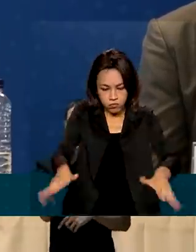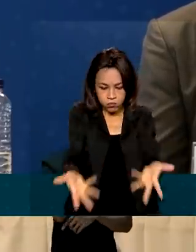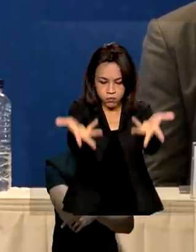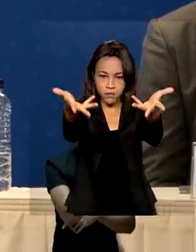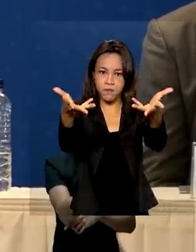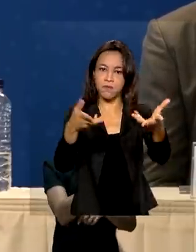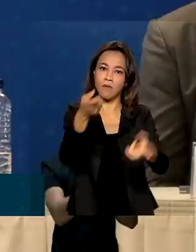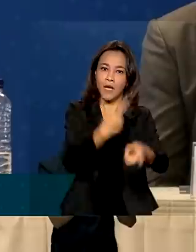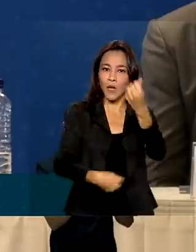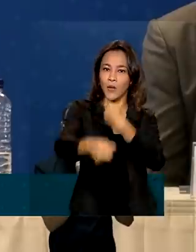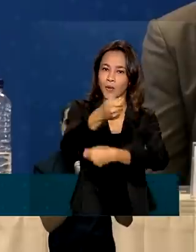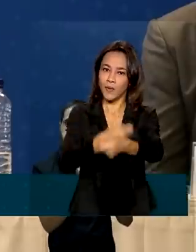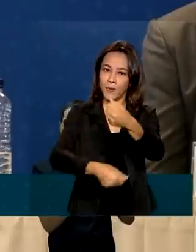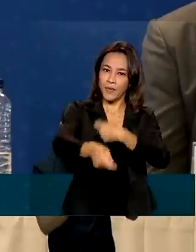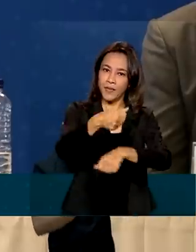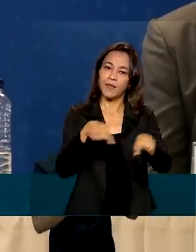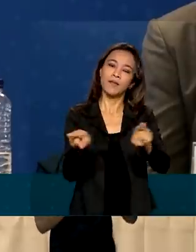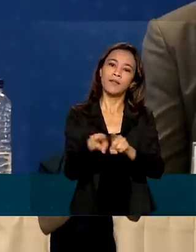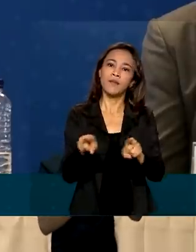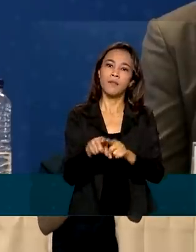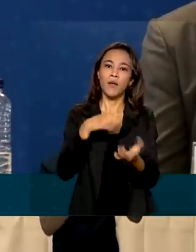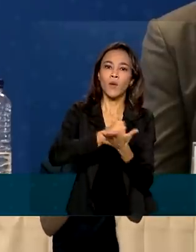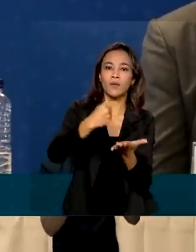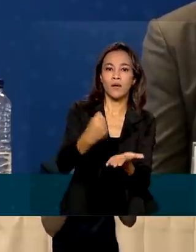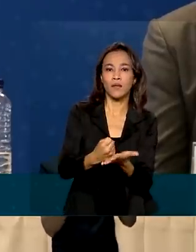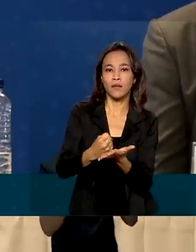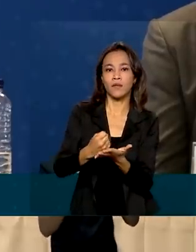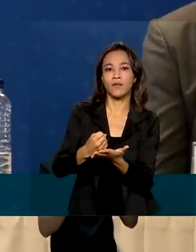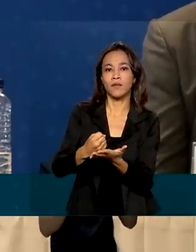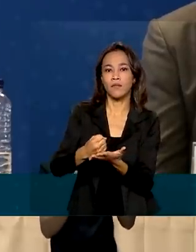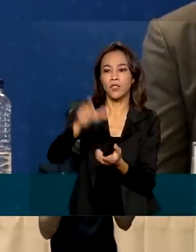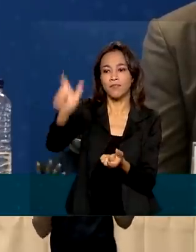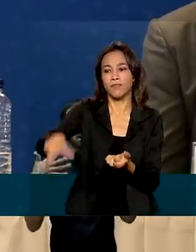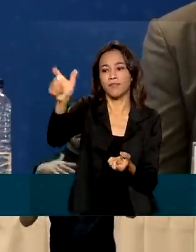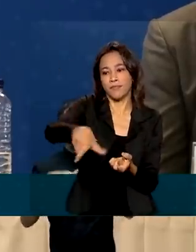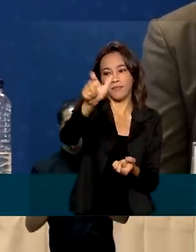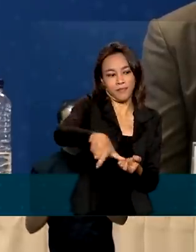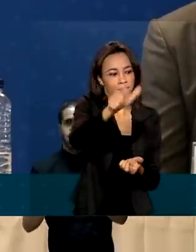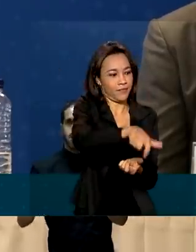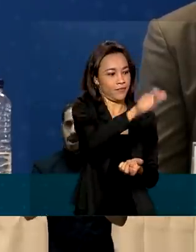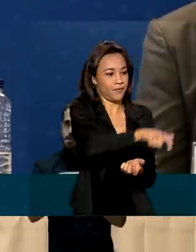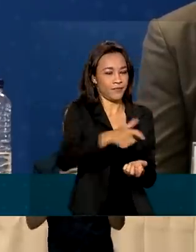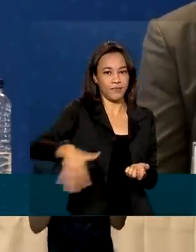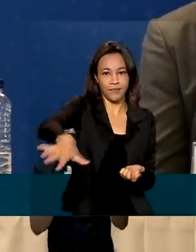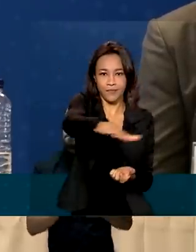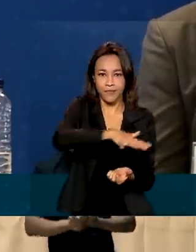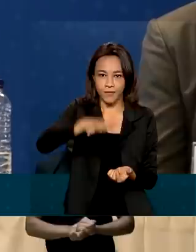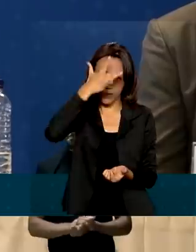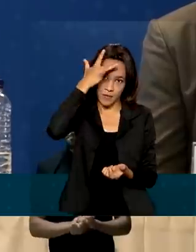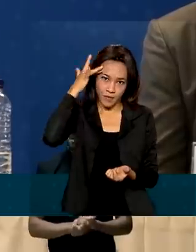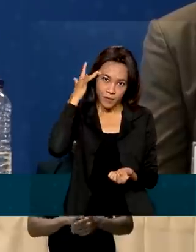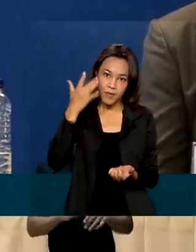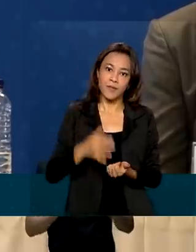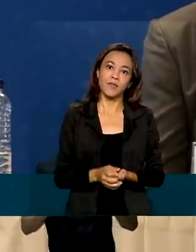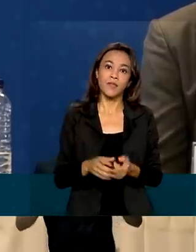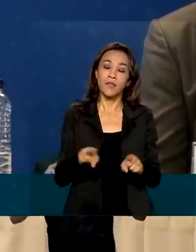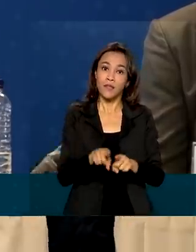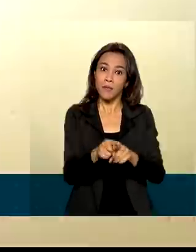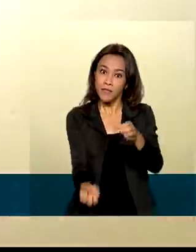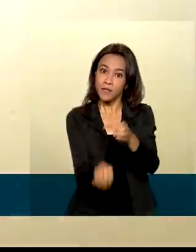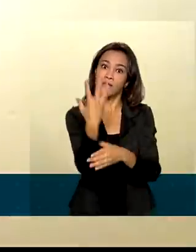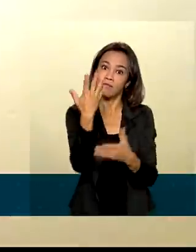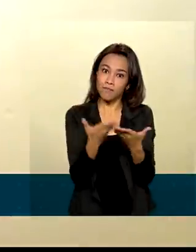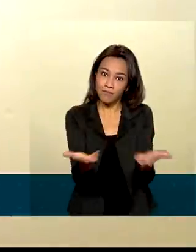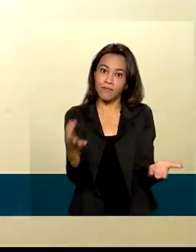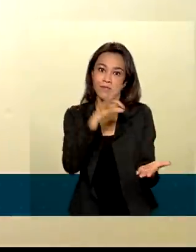fortalecimento de empregabilidade, da inclusão produtiva e da geração de